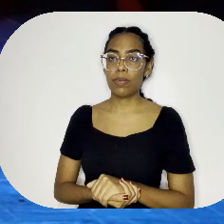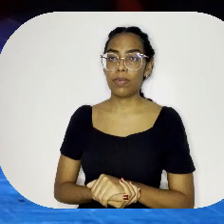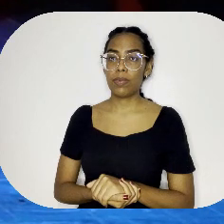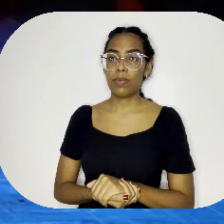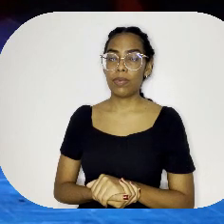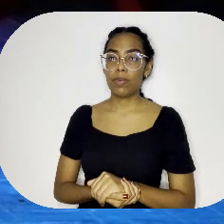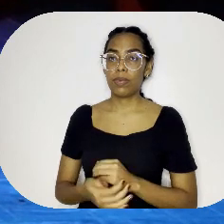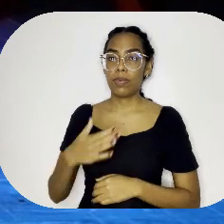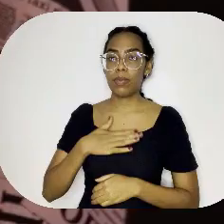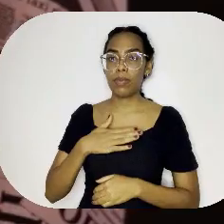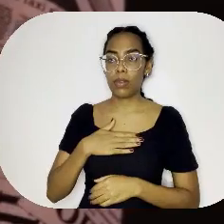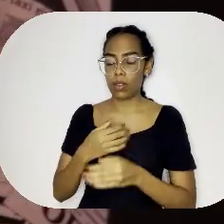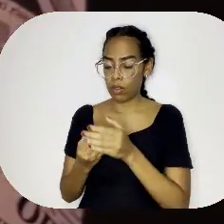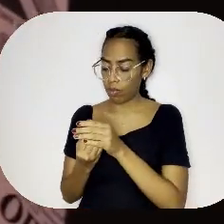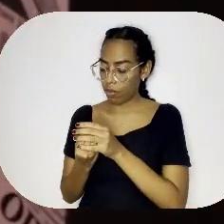Escuta essa.